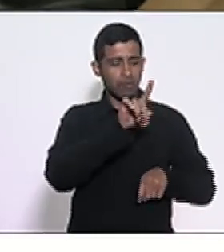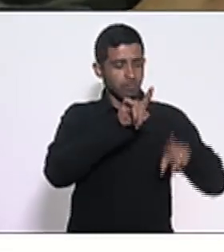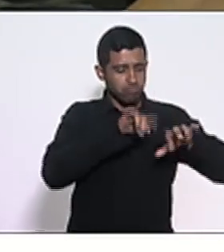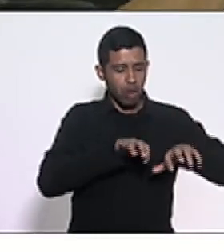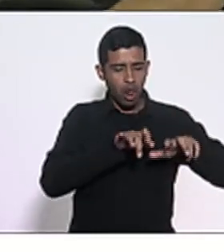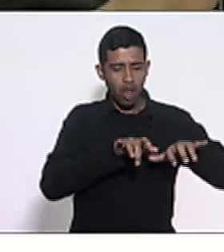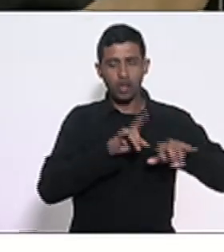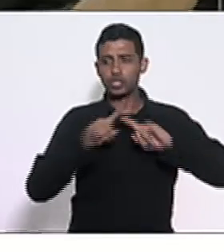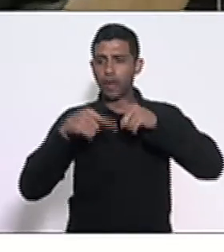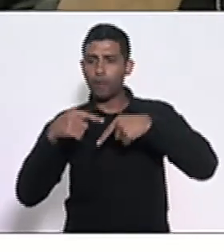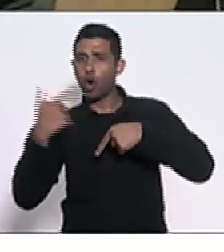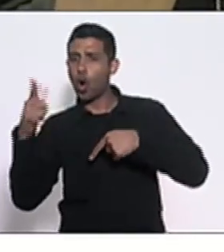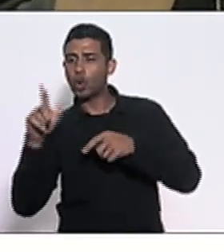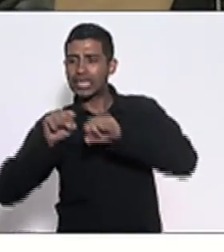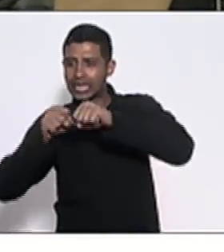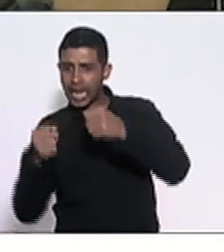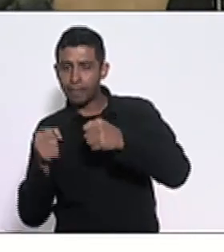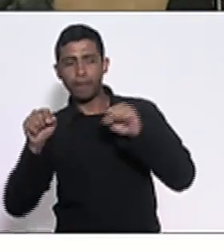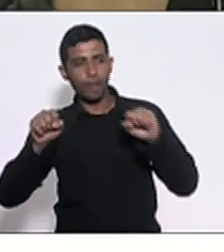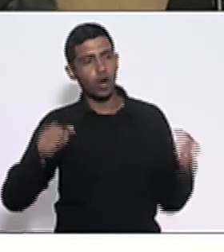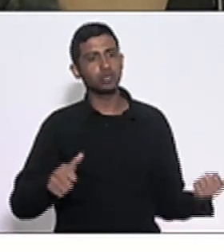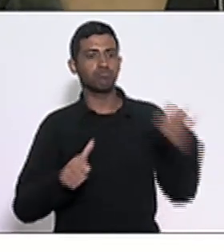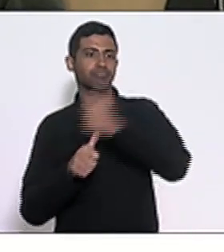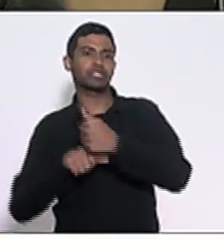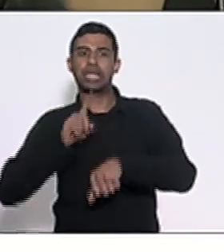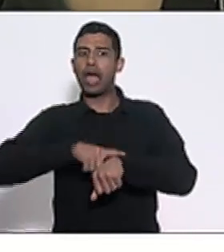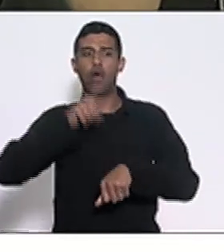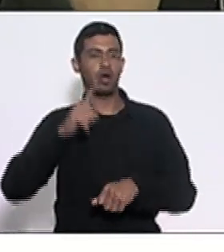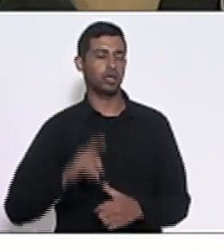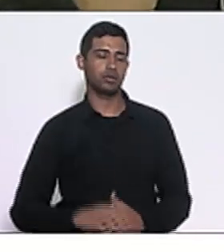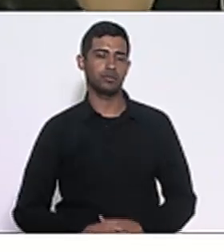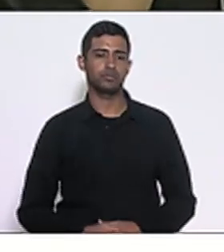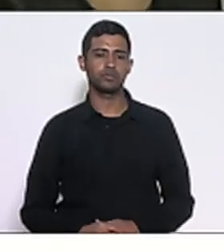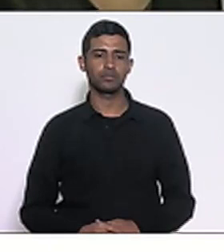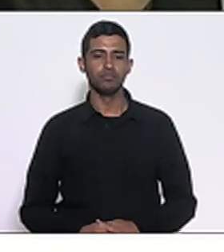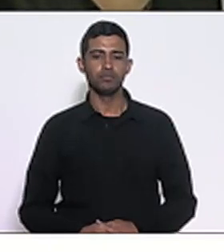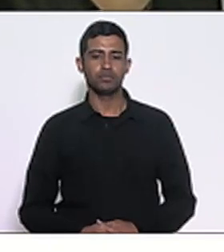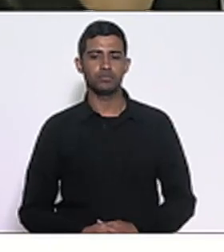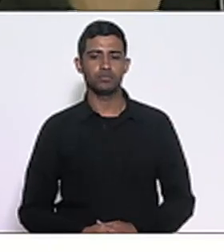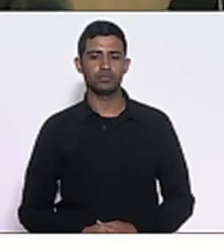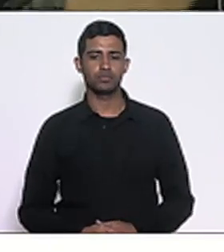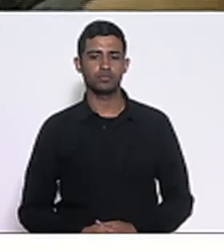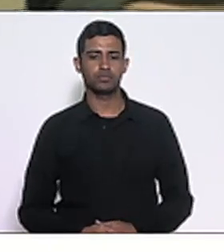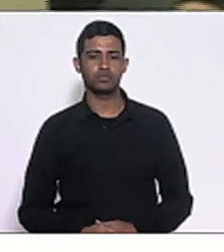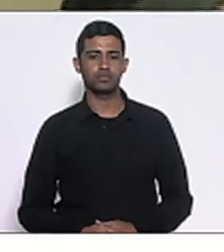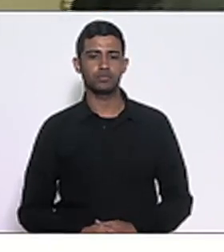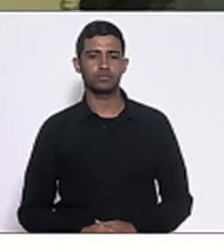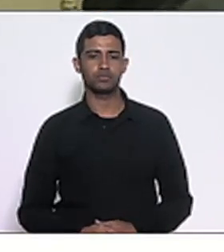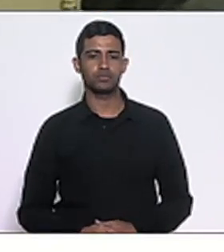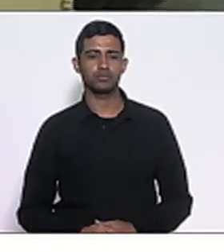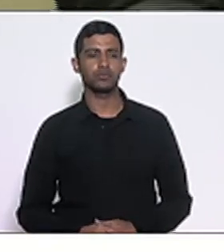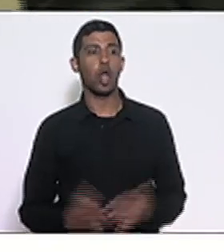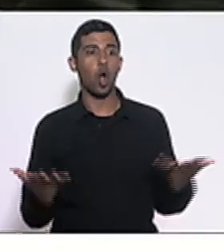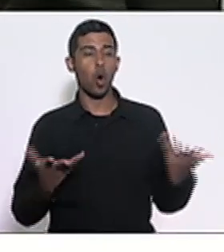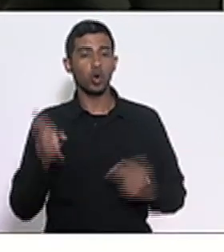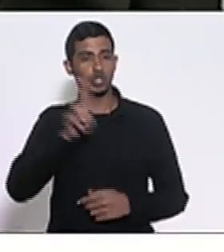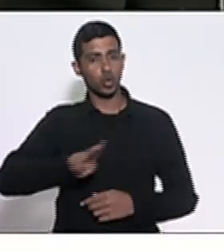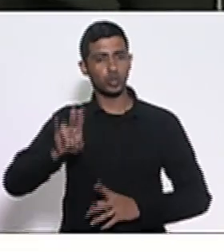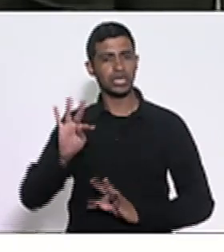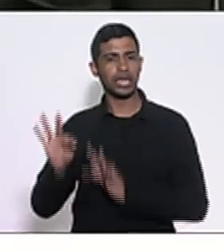pode ser substituída por outra automaticamente. A utilização hoje das